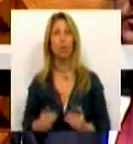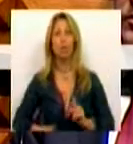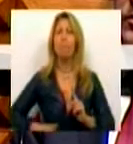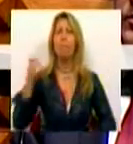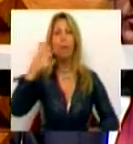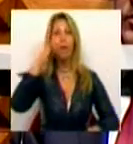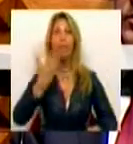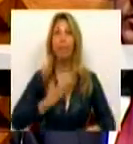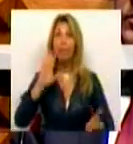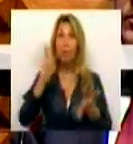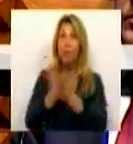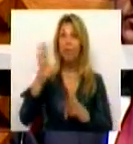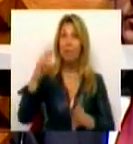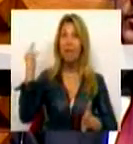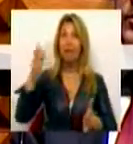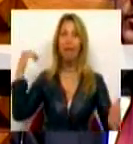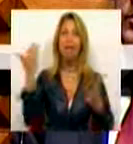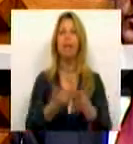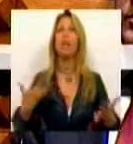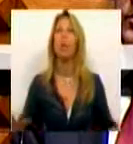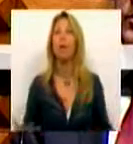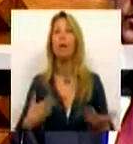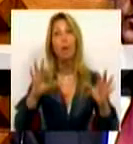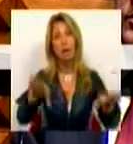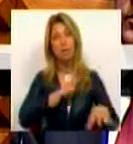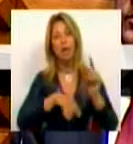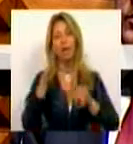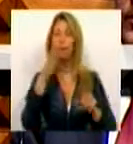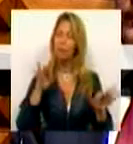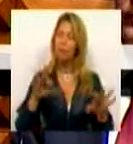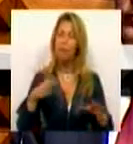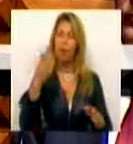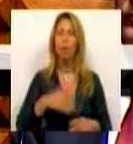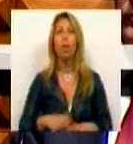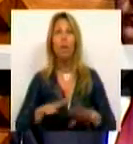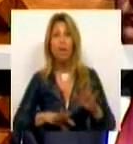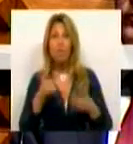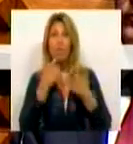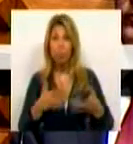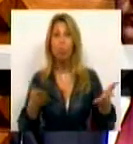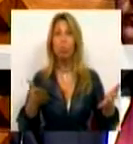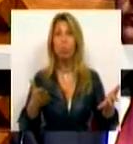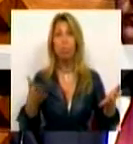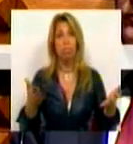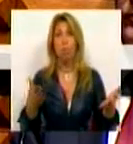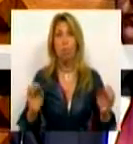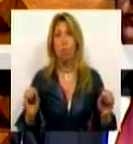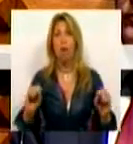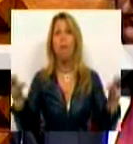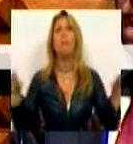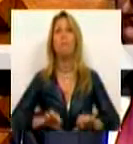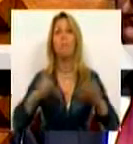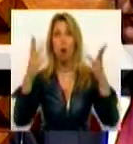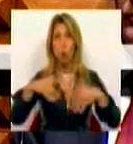déficit nos últimos 10 anos. Fizemos tudo. Queira terminar, isto, Sr. Deputado, se fizer termino favor. Já, Sr. Presidente. Fizemos tudo isto sem piorar as contas